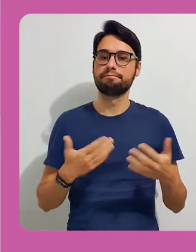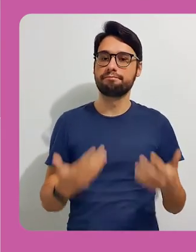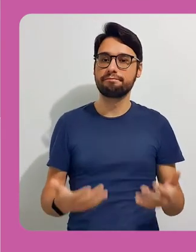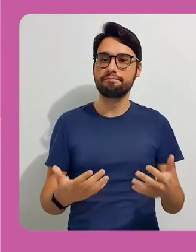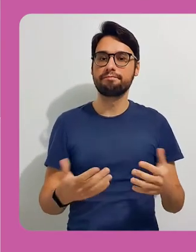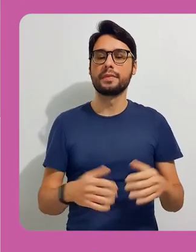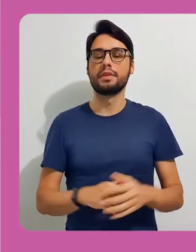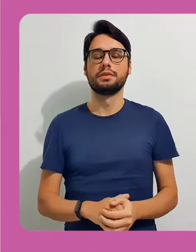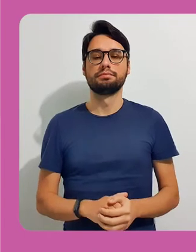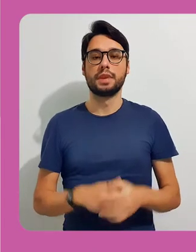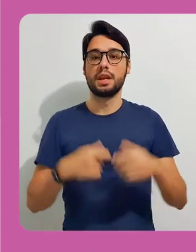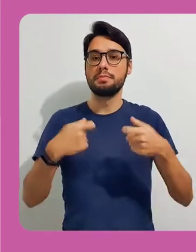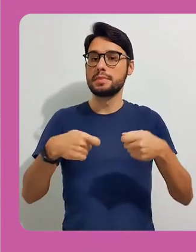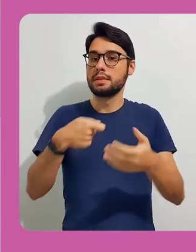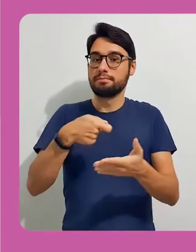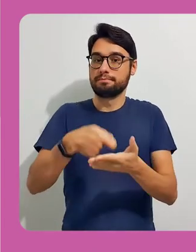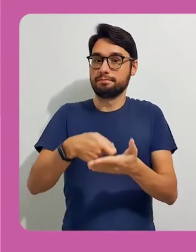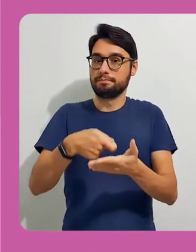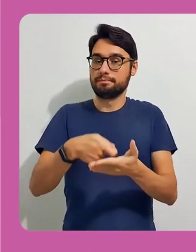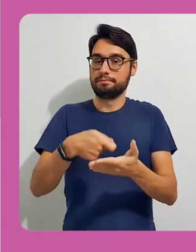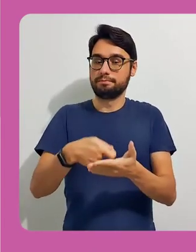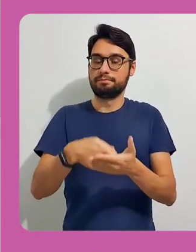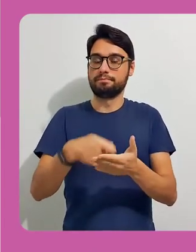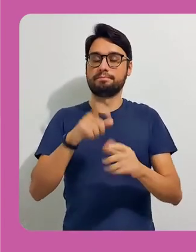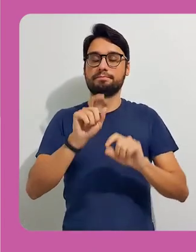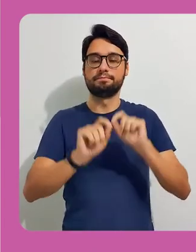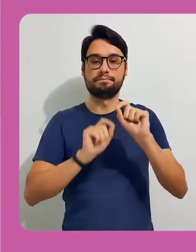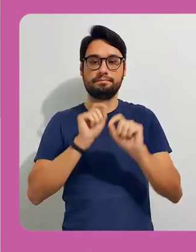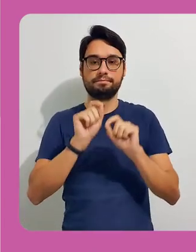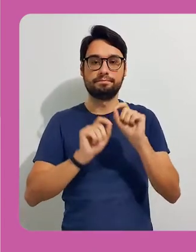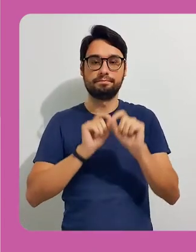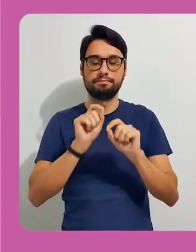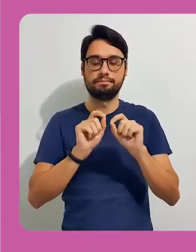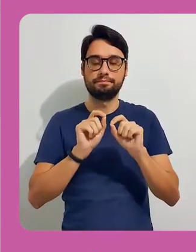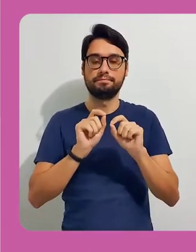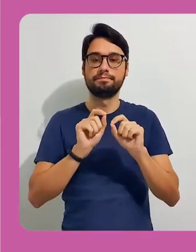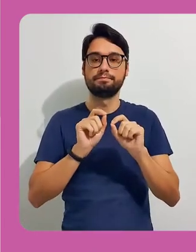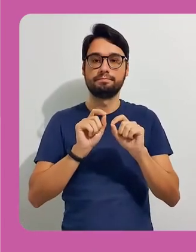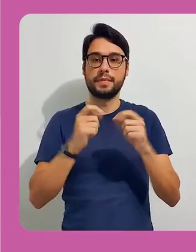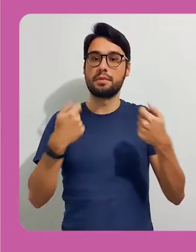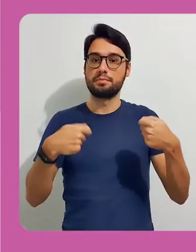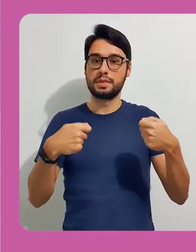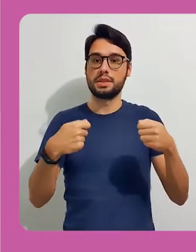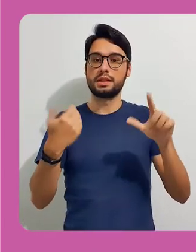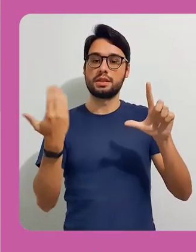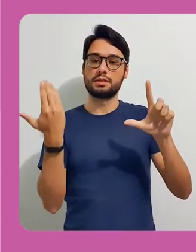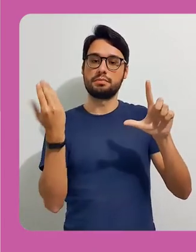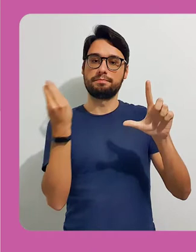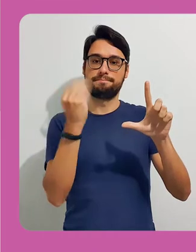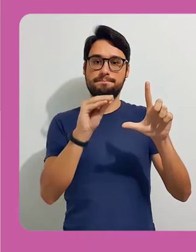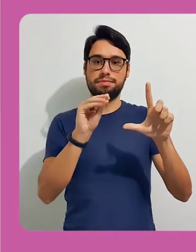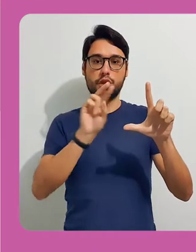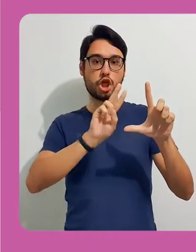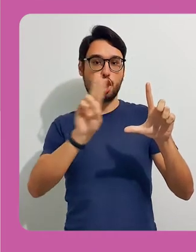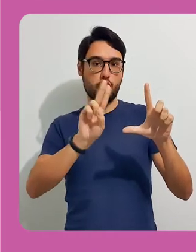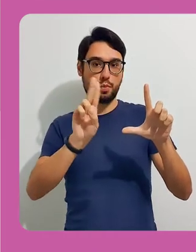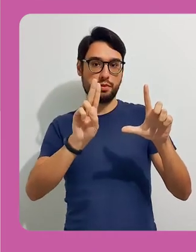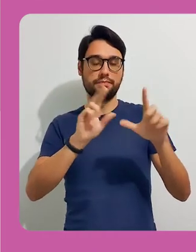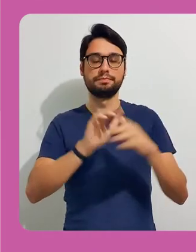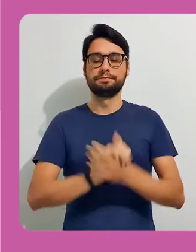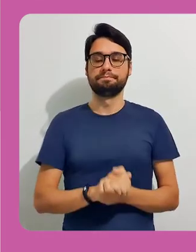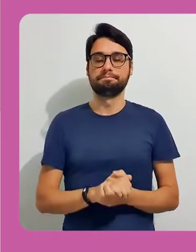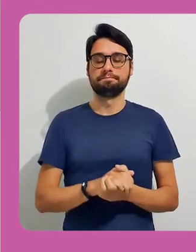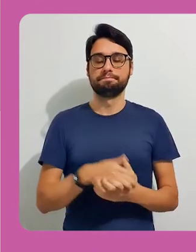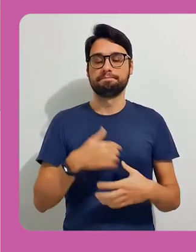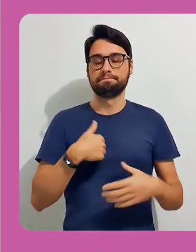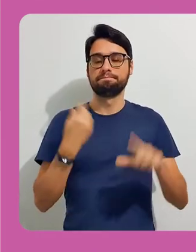bom na tarefa é obrigatório nós darmos um nome a ela e aqui eu